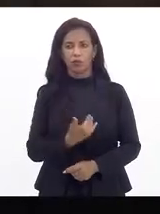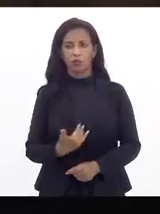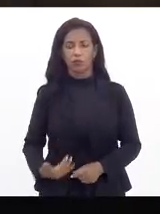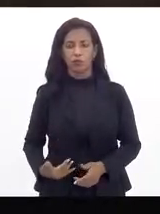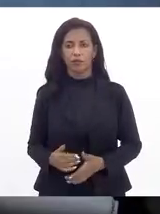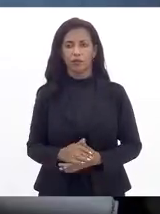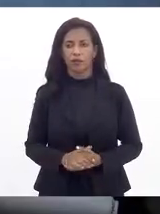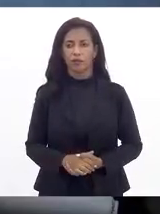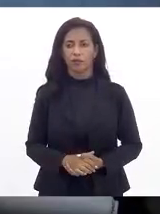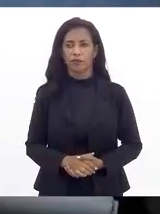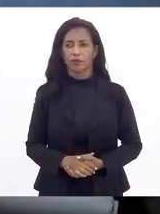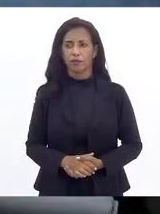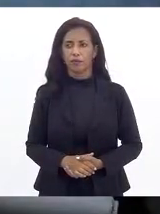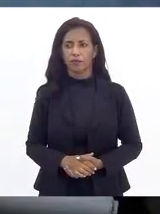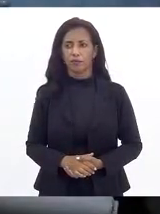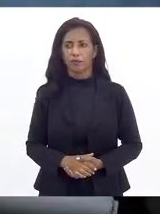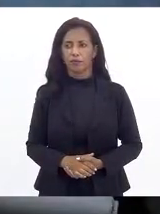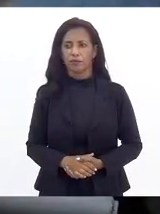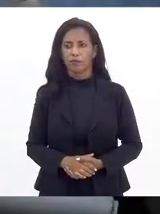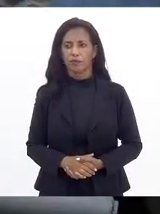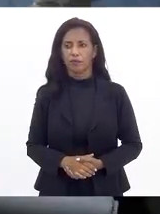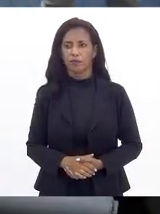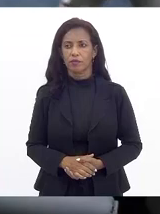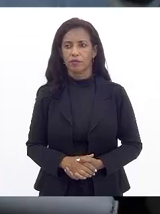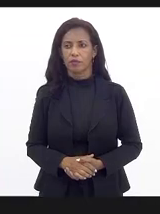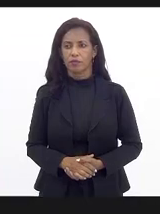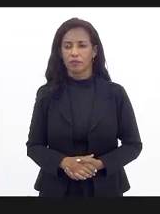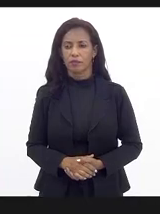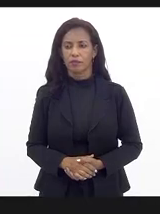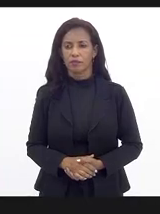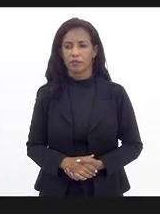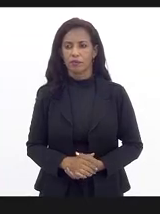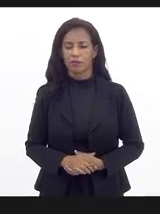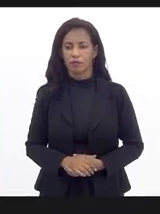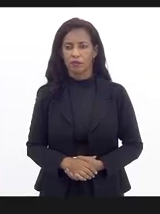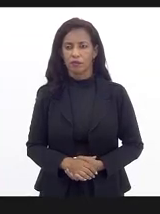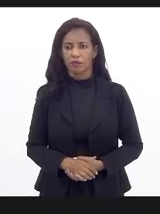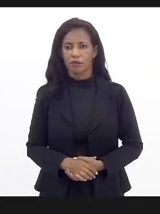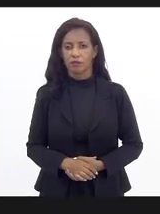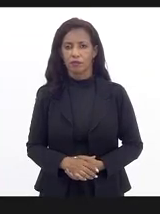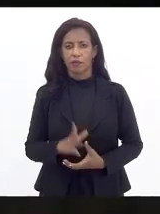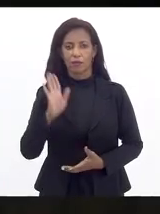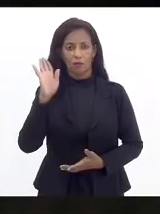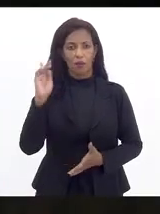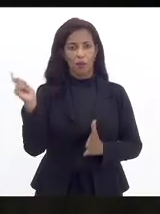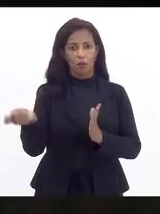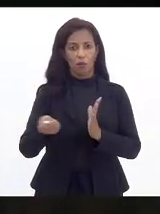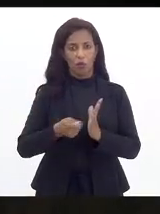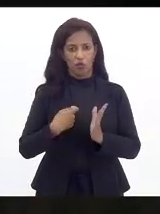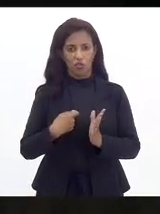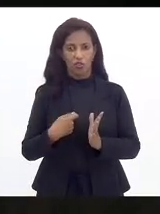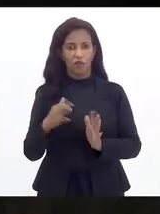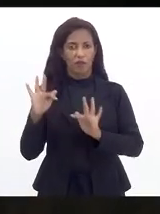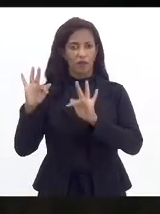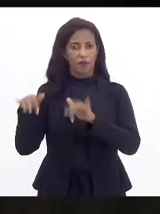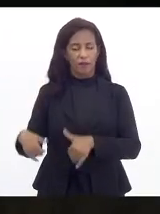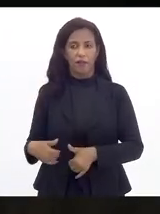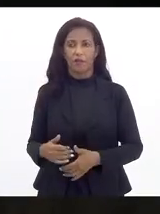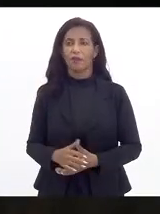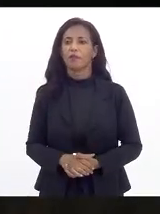Janeiro. Presidente Tiaju, poderia me inscrever no expediente final? Sim, inscrita, deputada Célia.